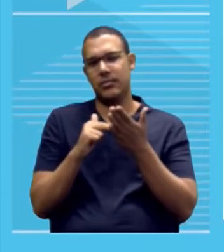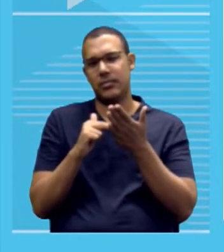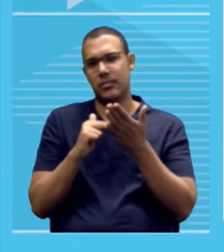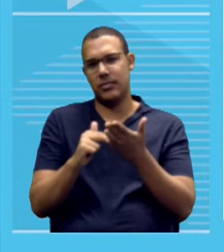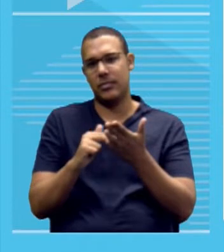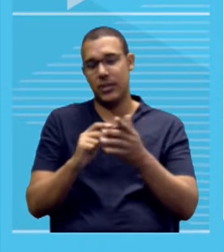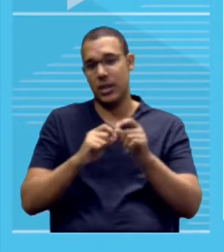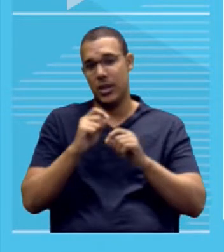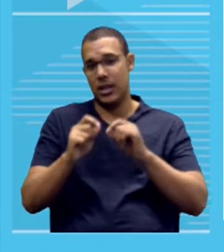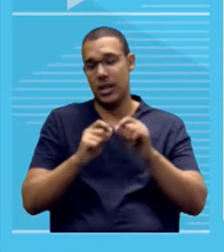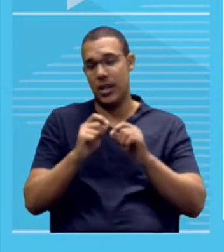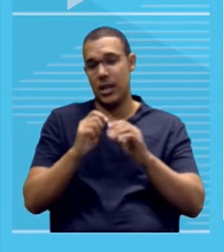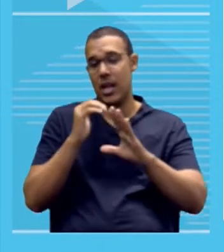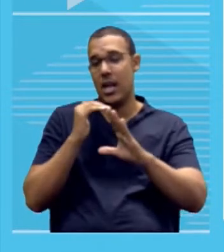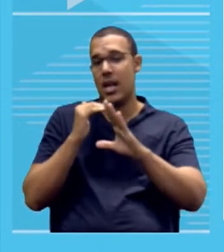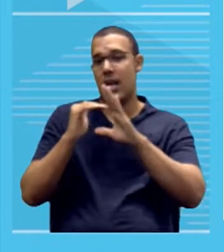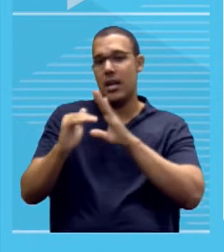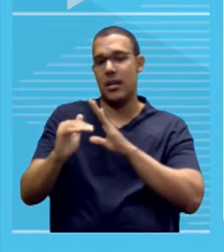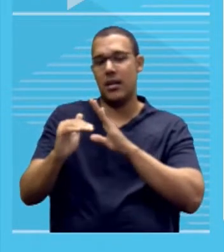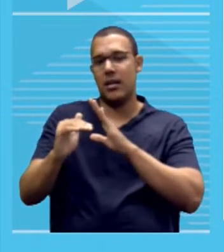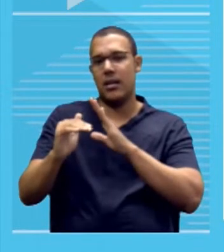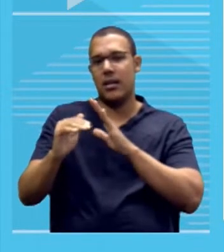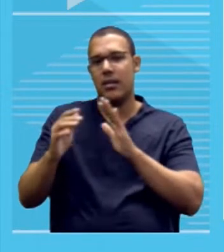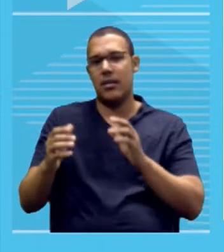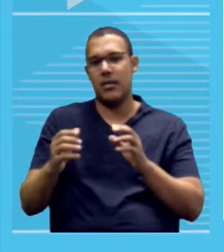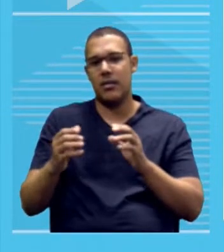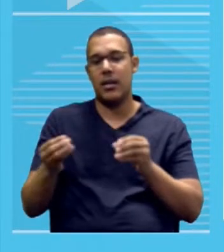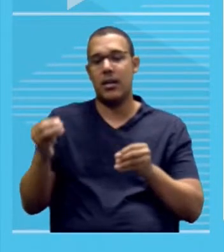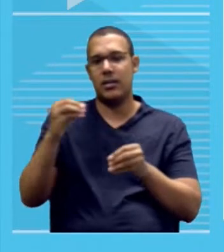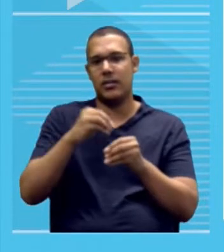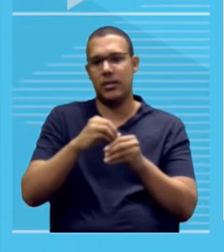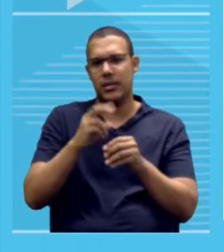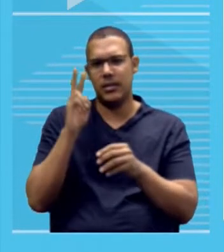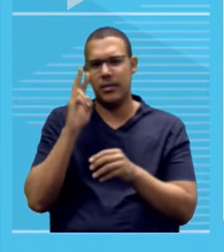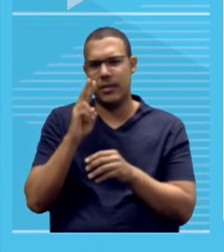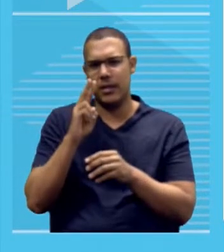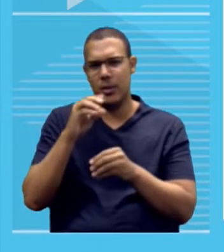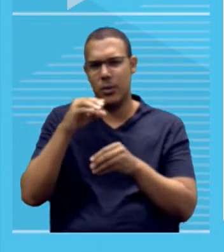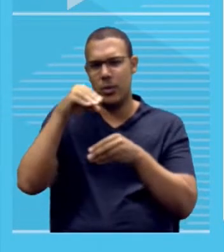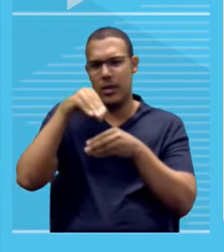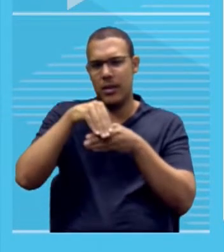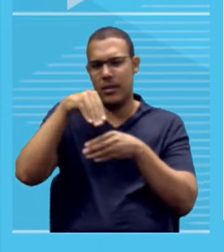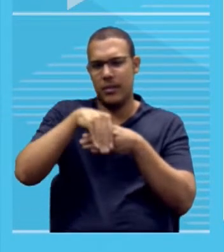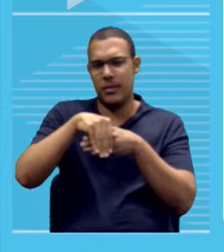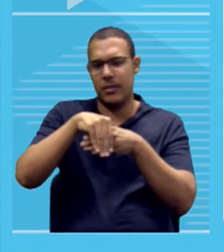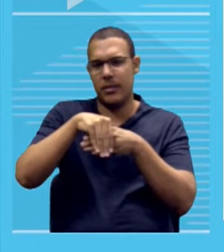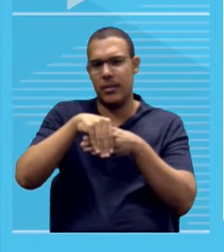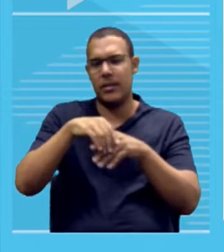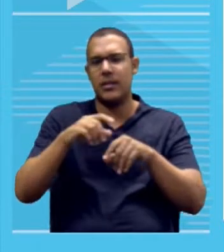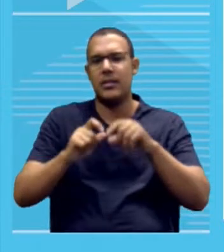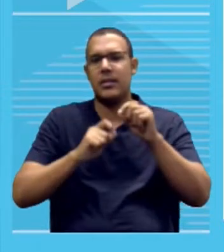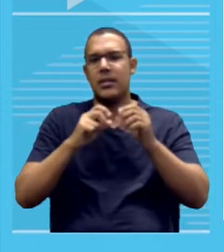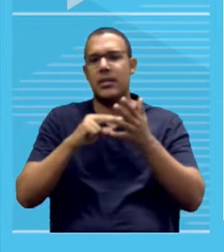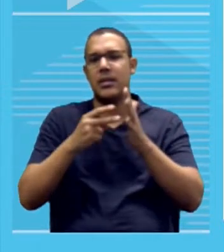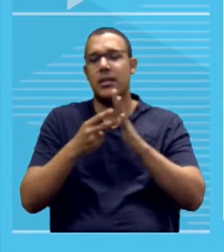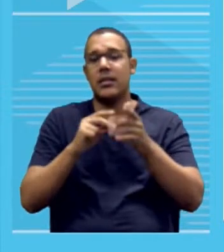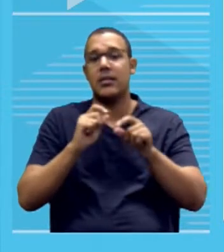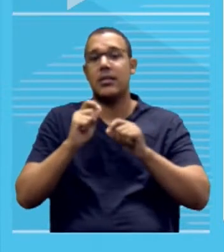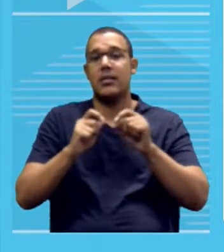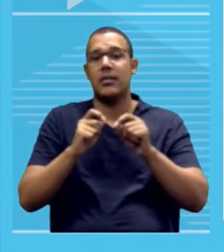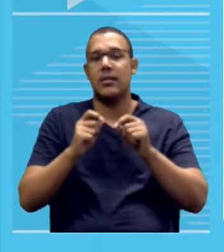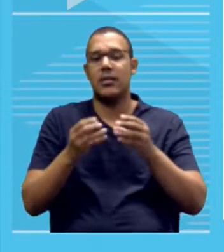enviar se você vai anexar algum documento lá aparece um clipe não é isso gente esse clipe Ele tá dizendo o que que vai